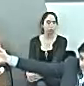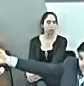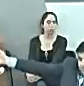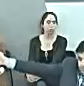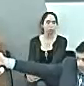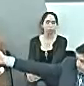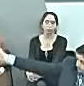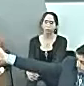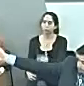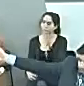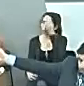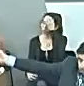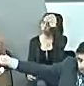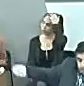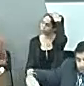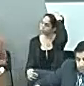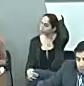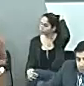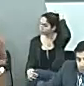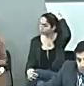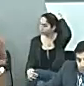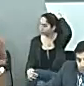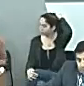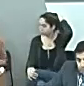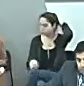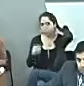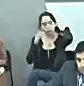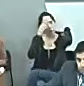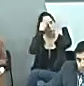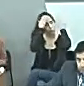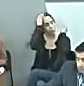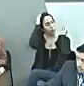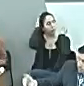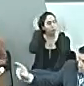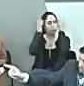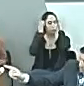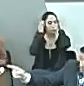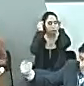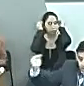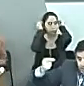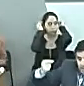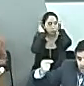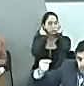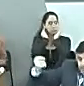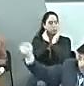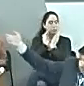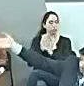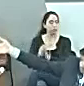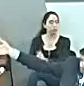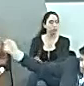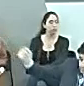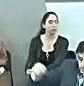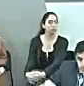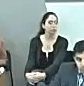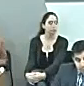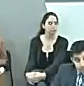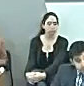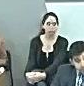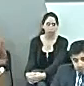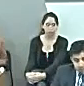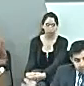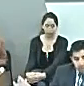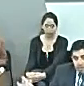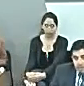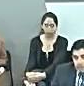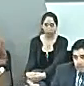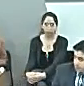da ccj está aqui ouvindo lá quando chegar lá pode ser